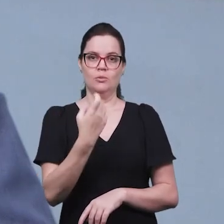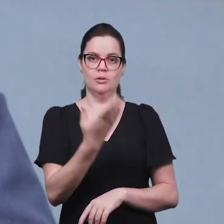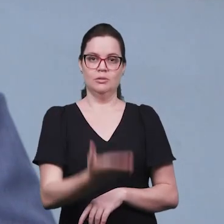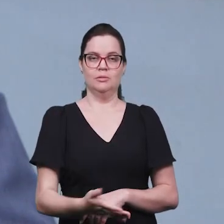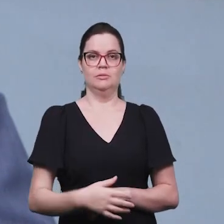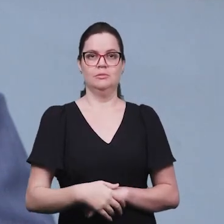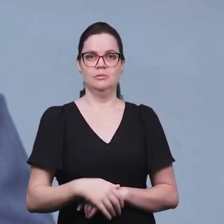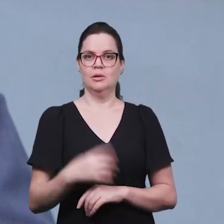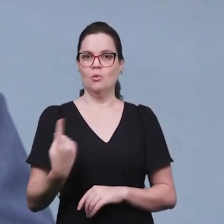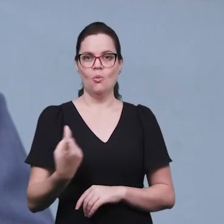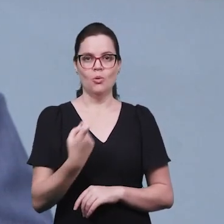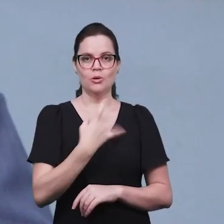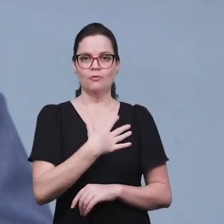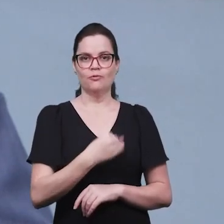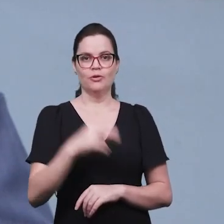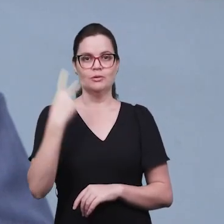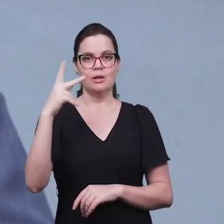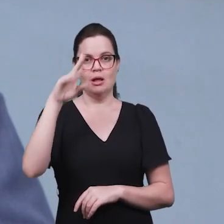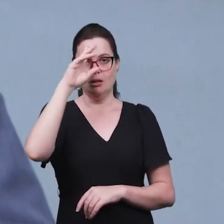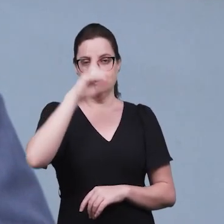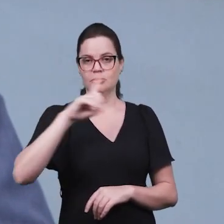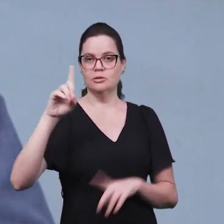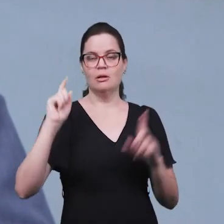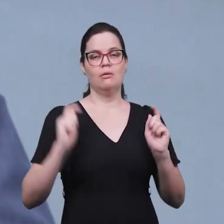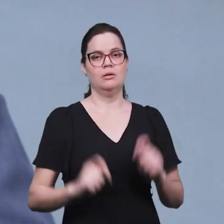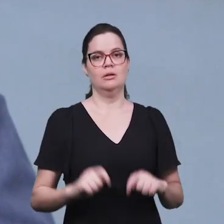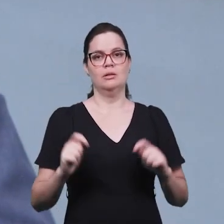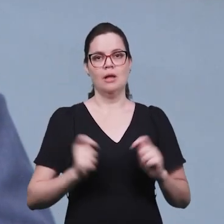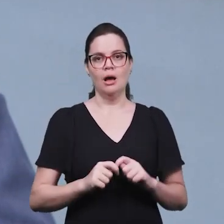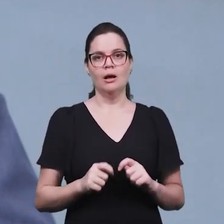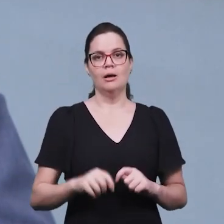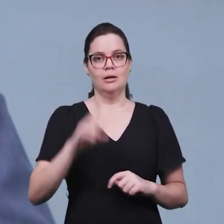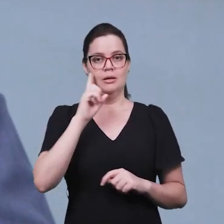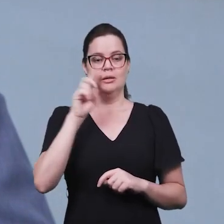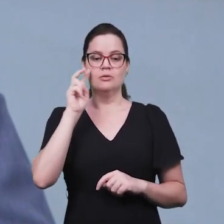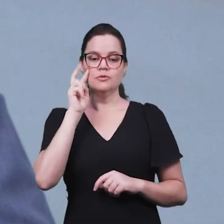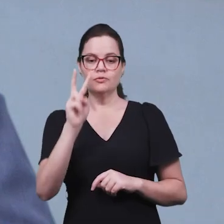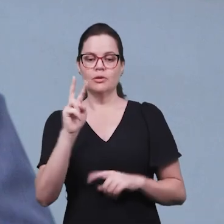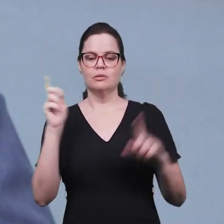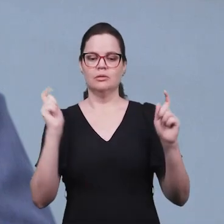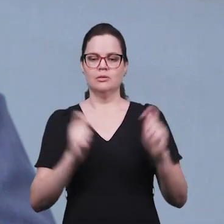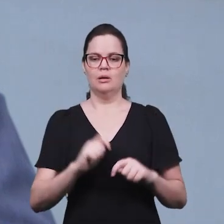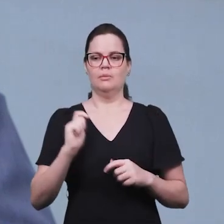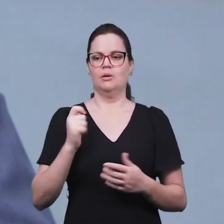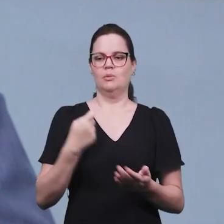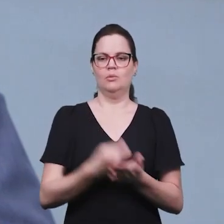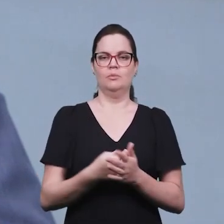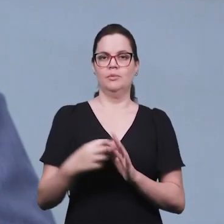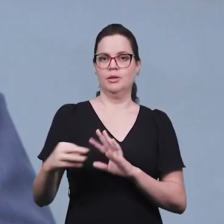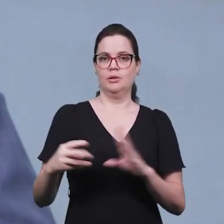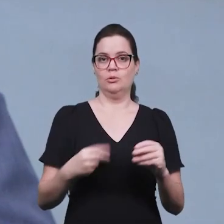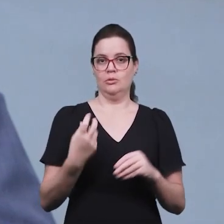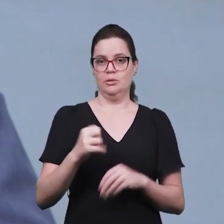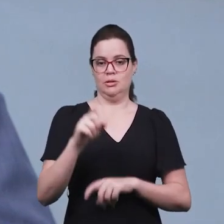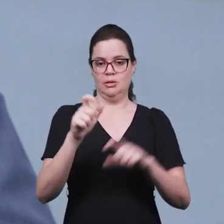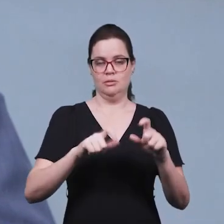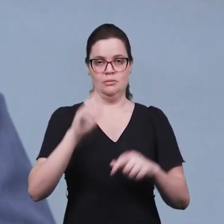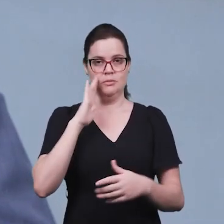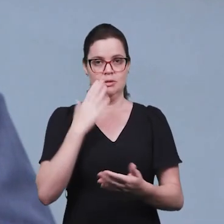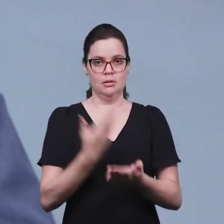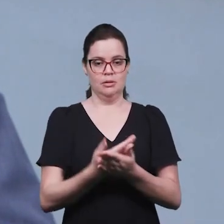singular que só o unigênito de Deus poderia satisfazer. Aos que creem no seu